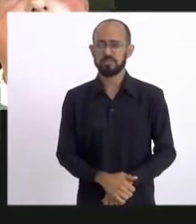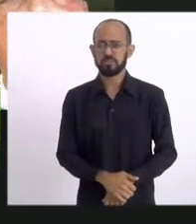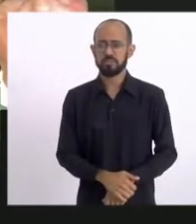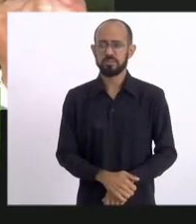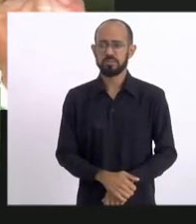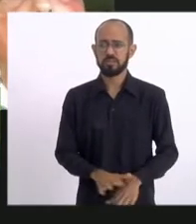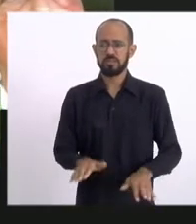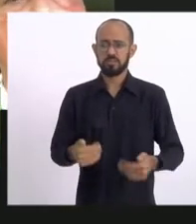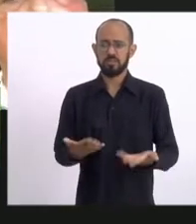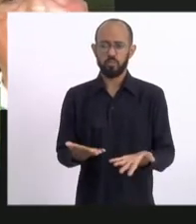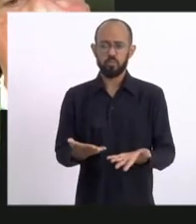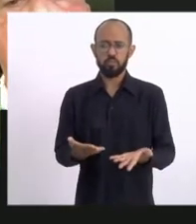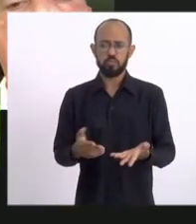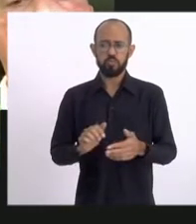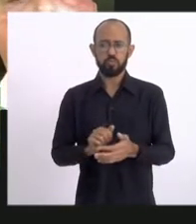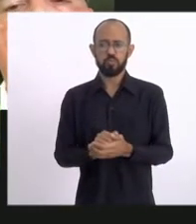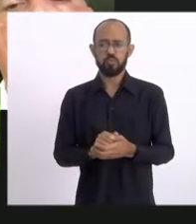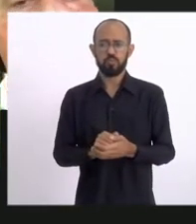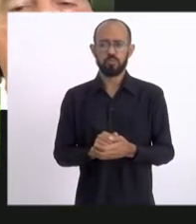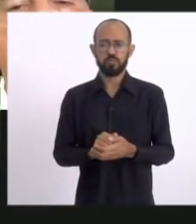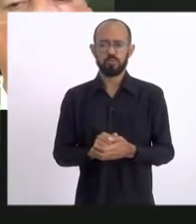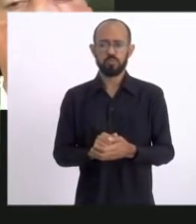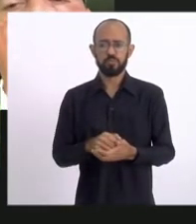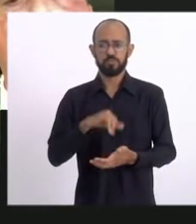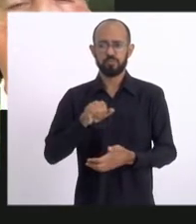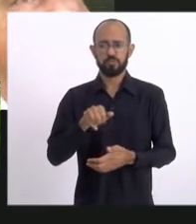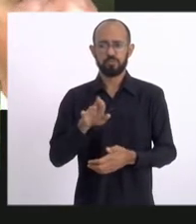Rejane? Ou antes?